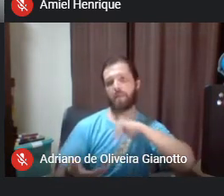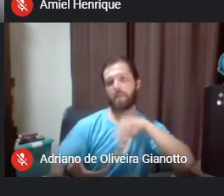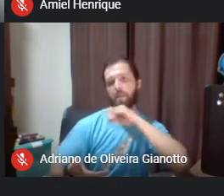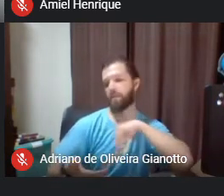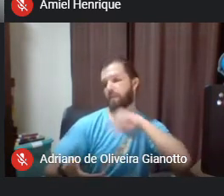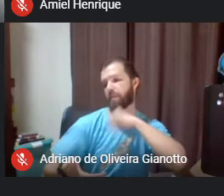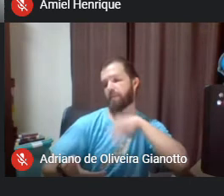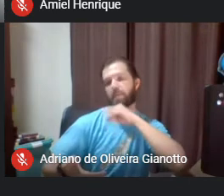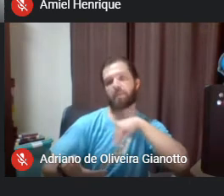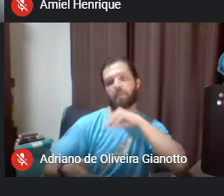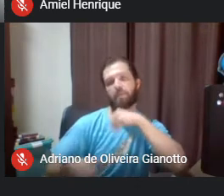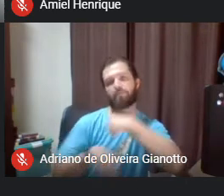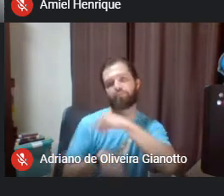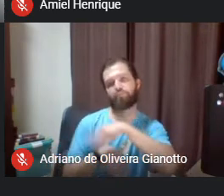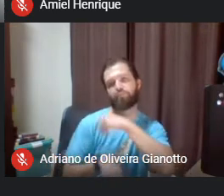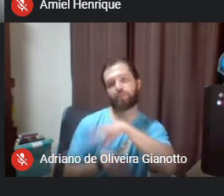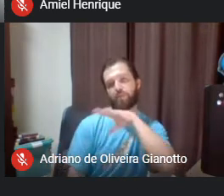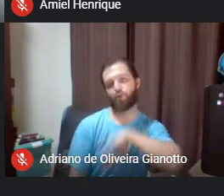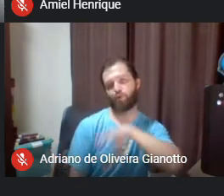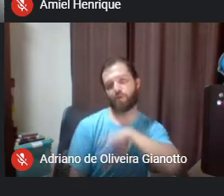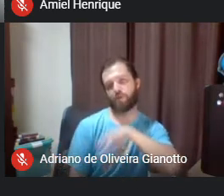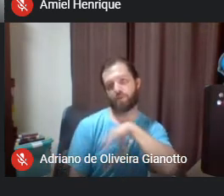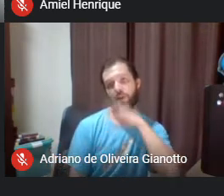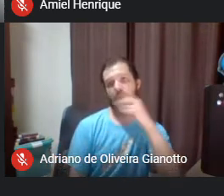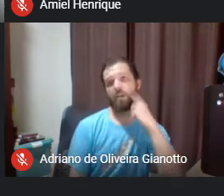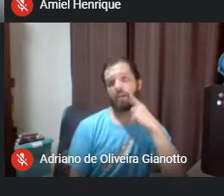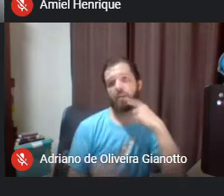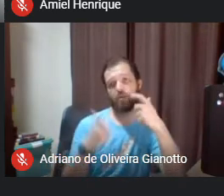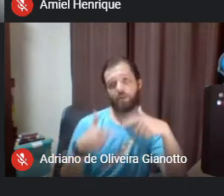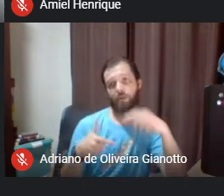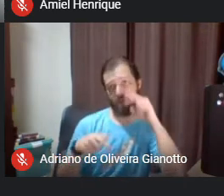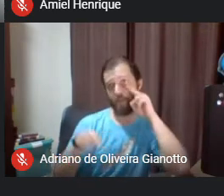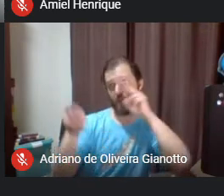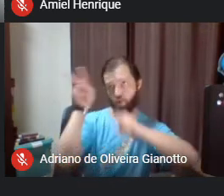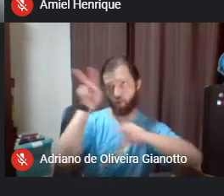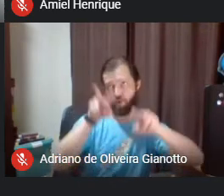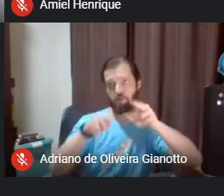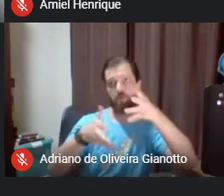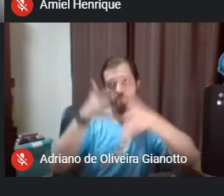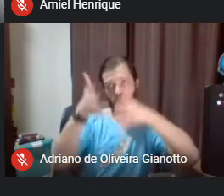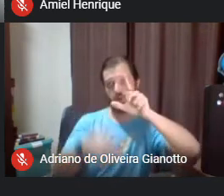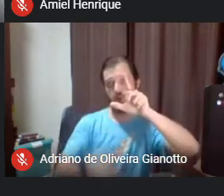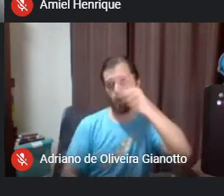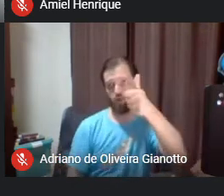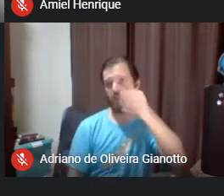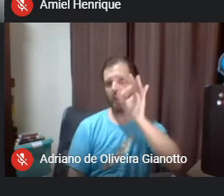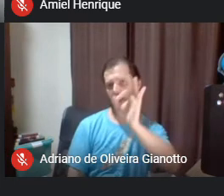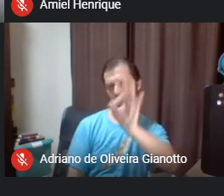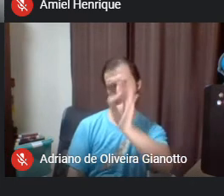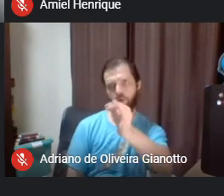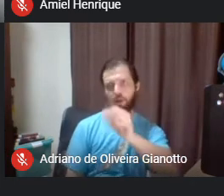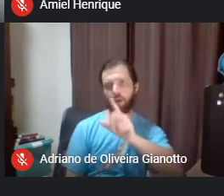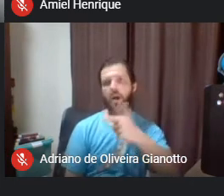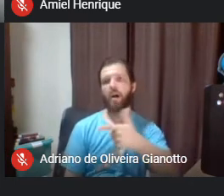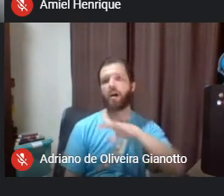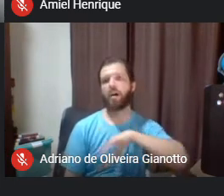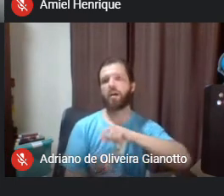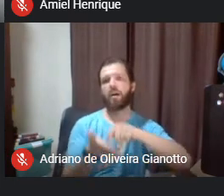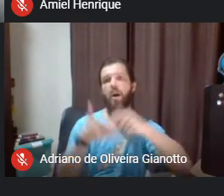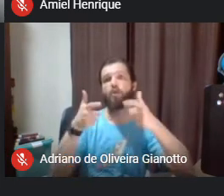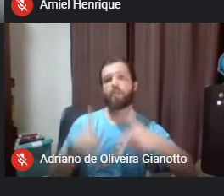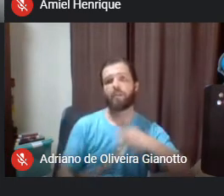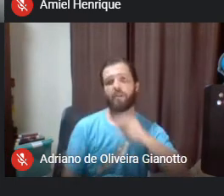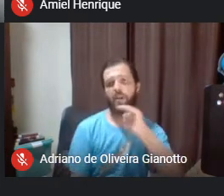Vocês ouvintes, vocês são é bem fácil. Vocês falam a língua portuguesa, escrevem muito bem. O surdo só é visual.